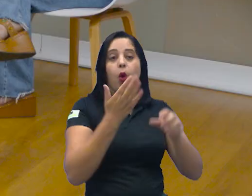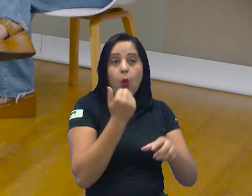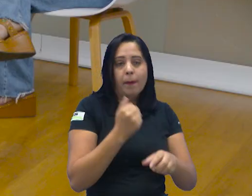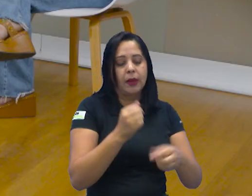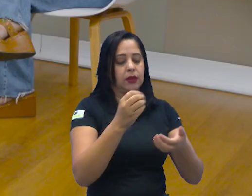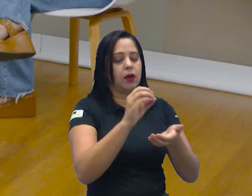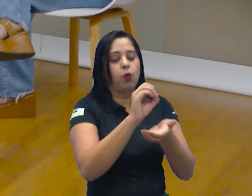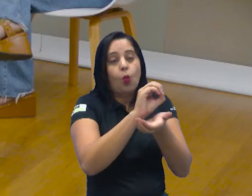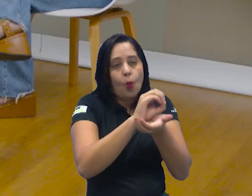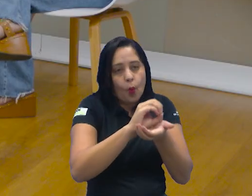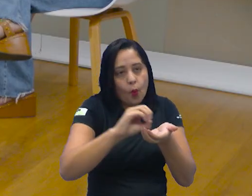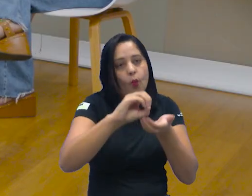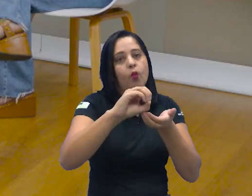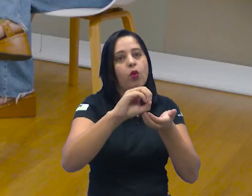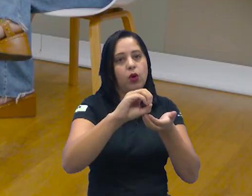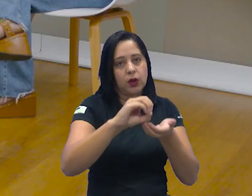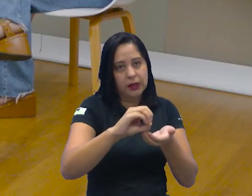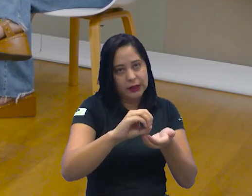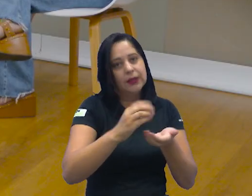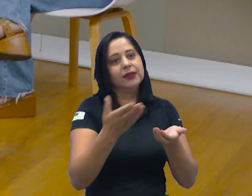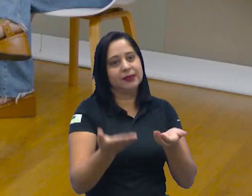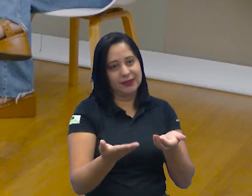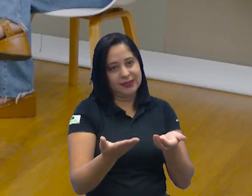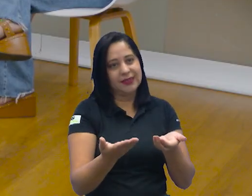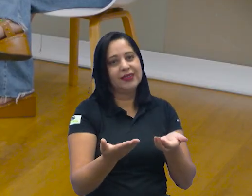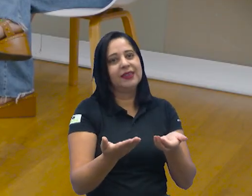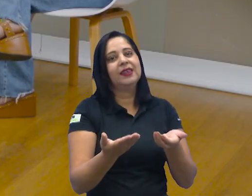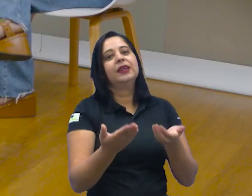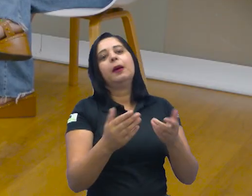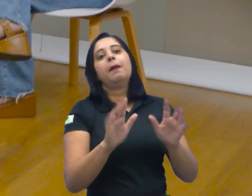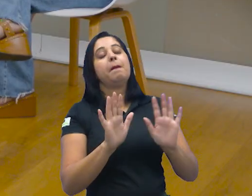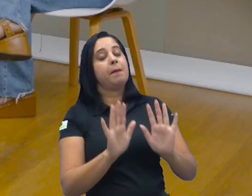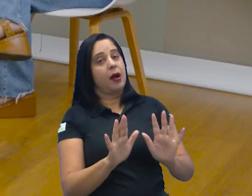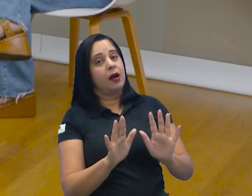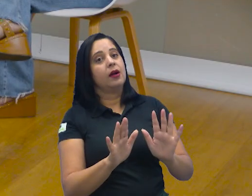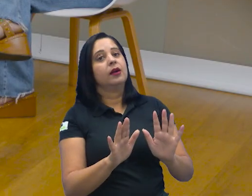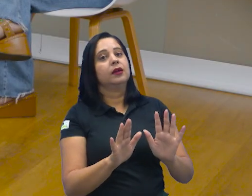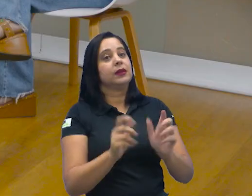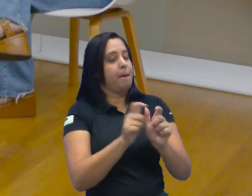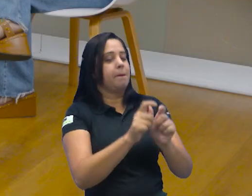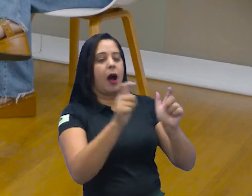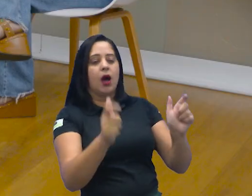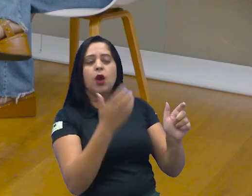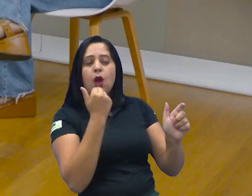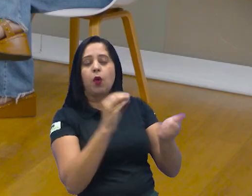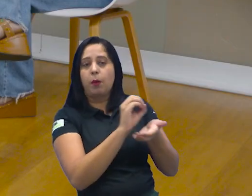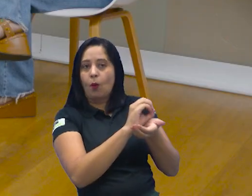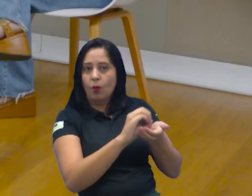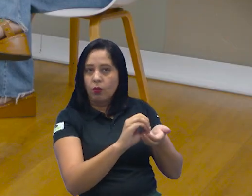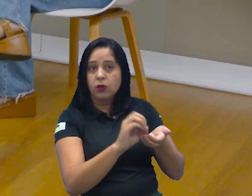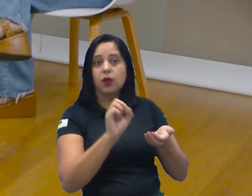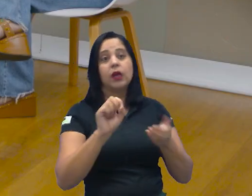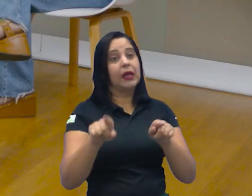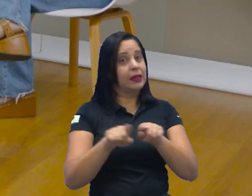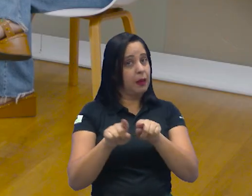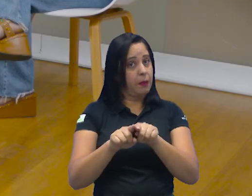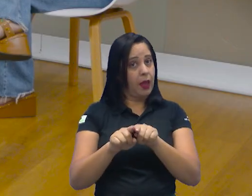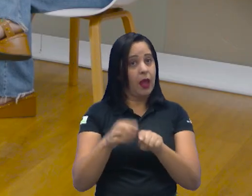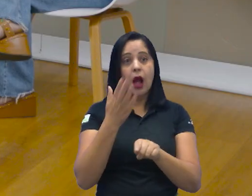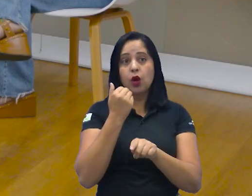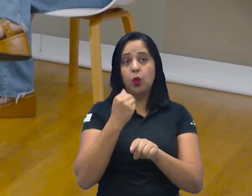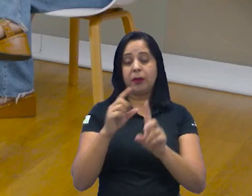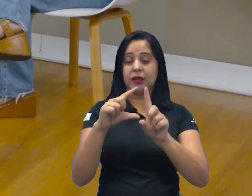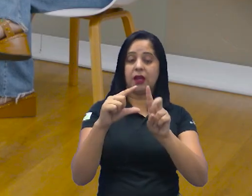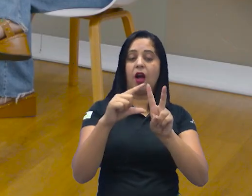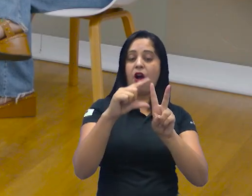grande parte, porque igual você falou, não é possível 100% muitas vezes, mas grande parte dos produtos orgânicos e uma alimentação